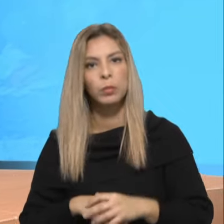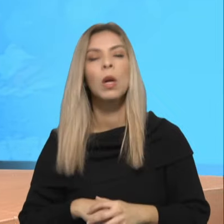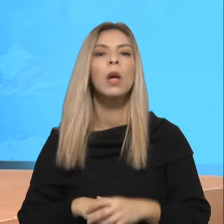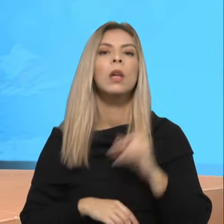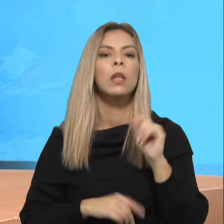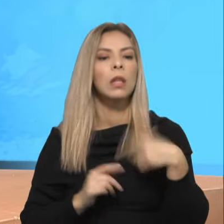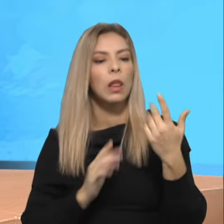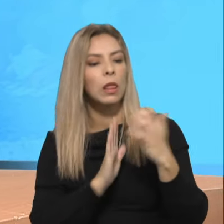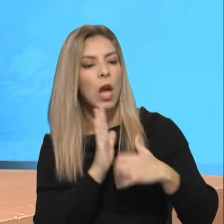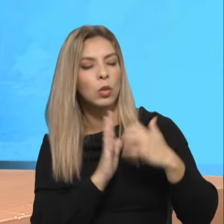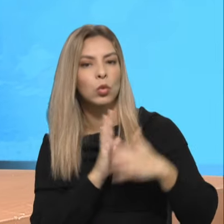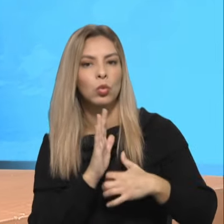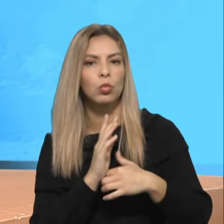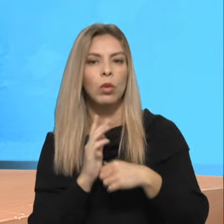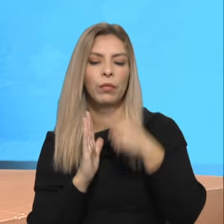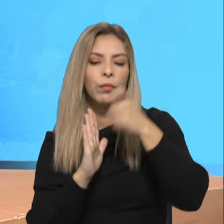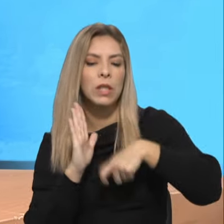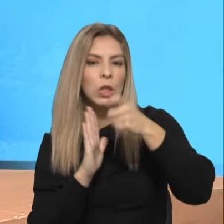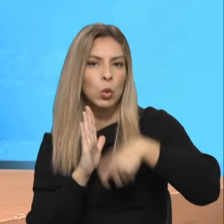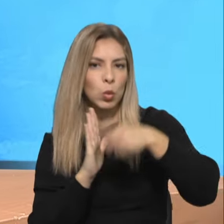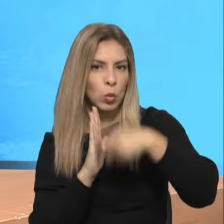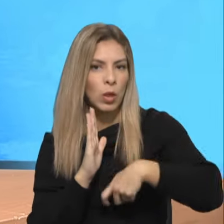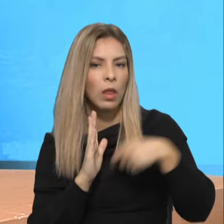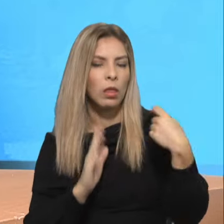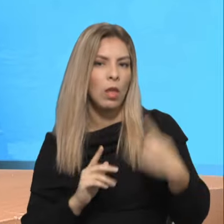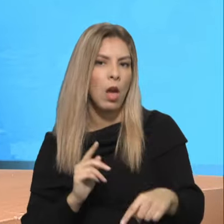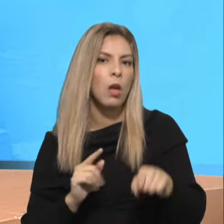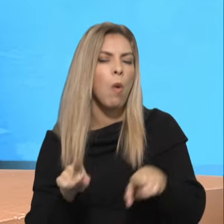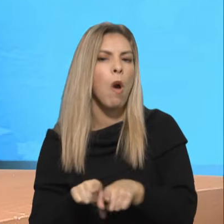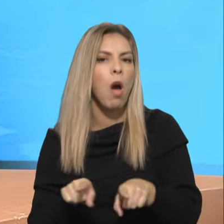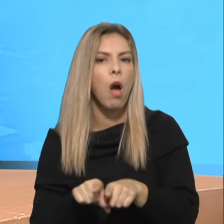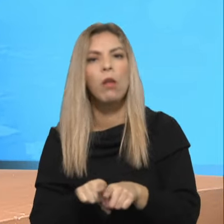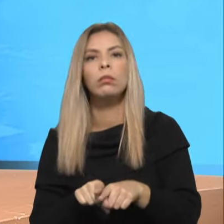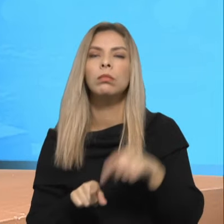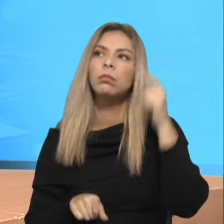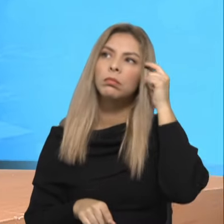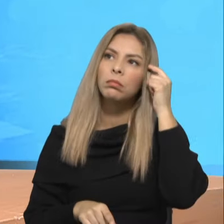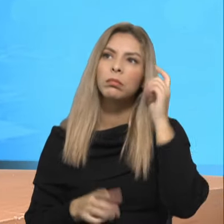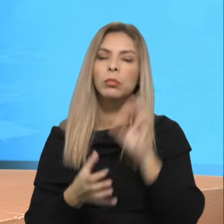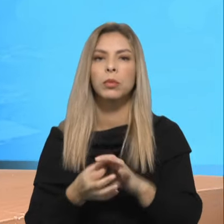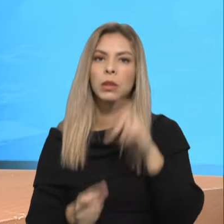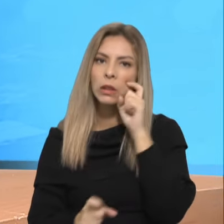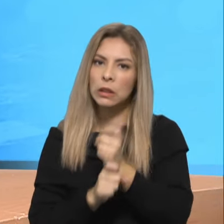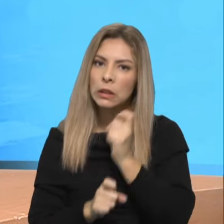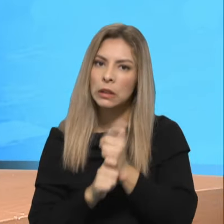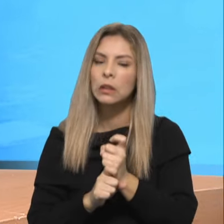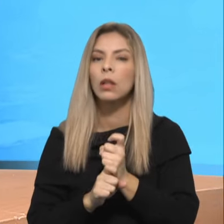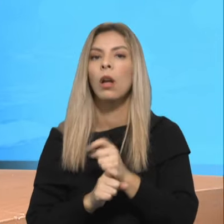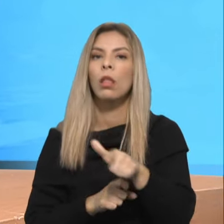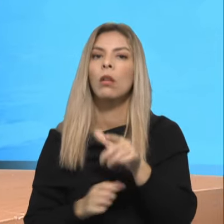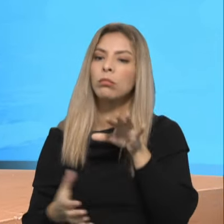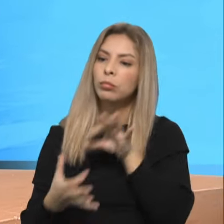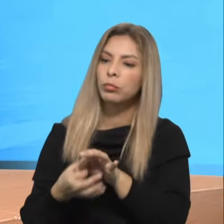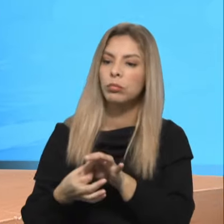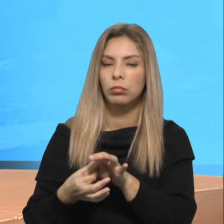aqui alguns versículos que estão considerados pela teologia, pela exegese, como em profunda ligação com o dogma da